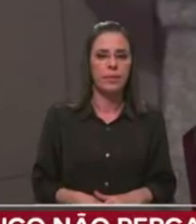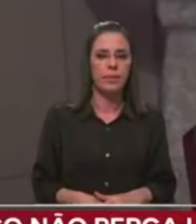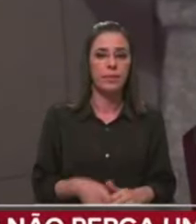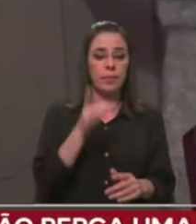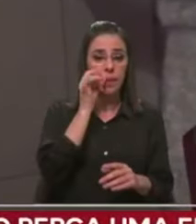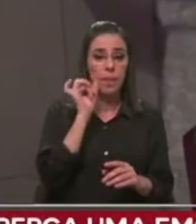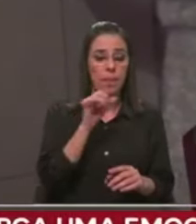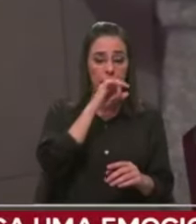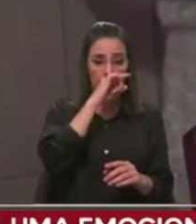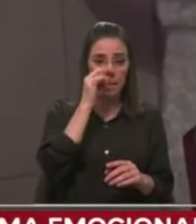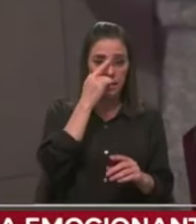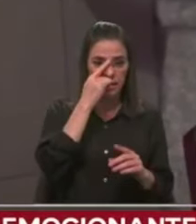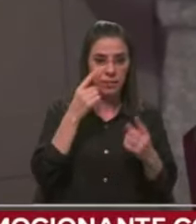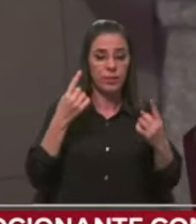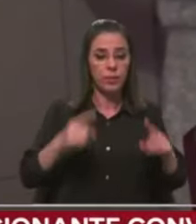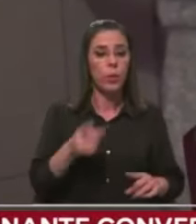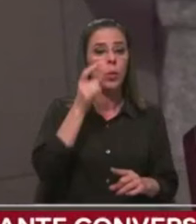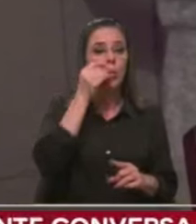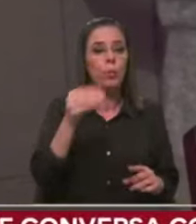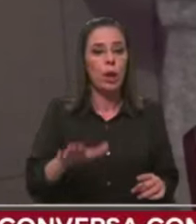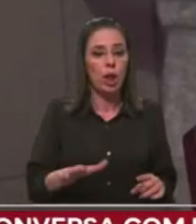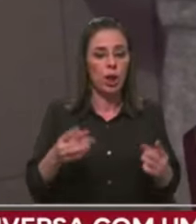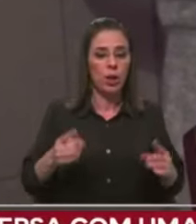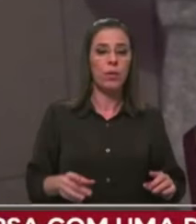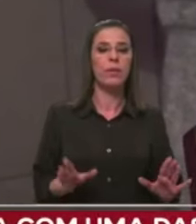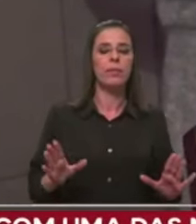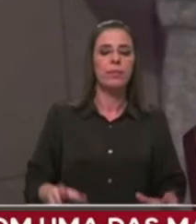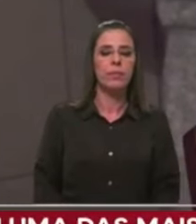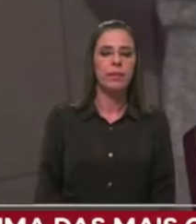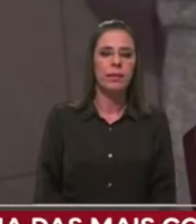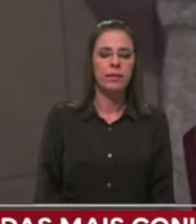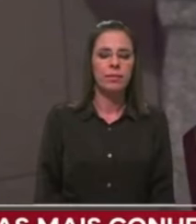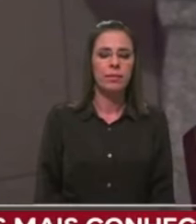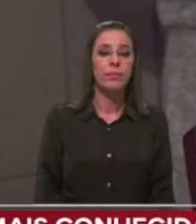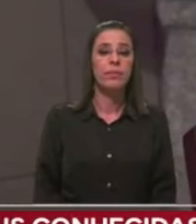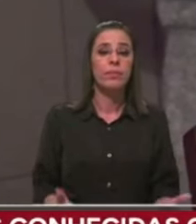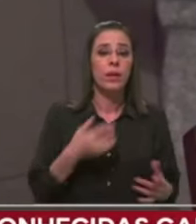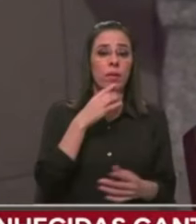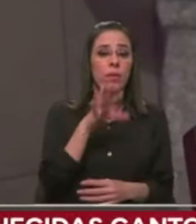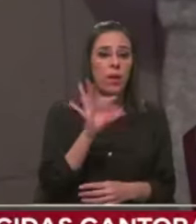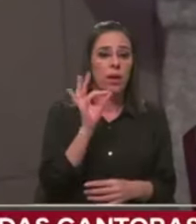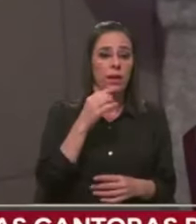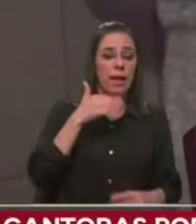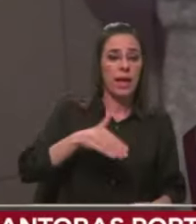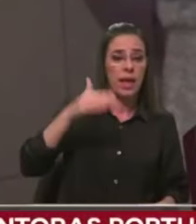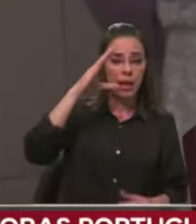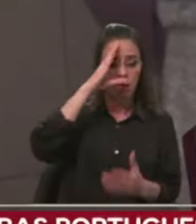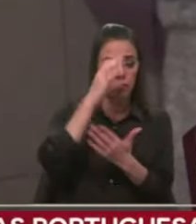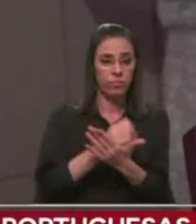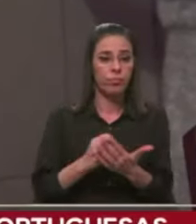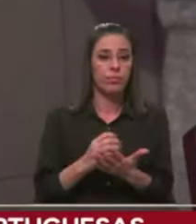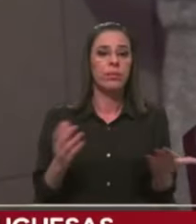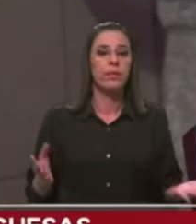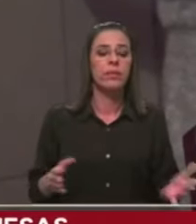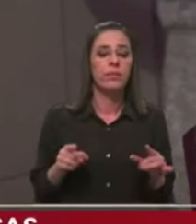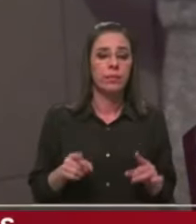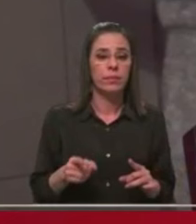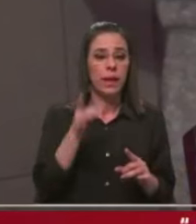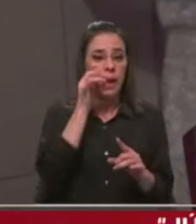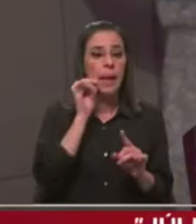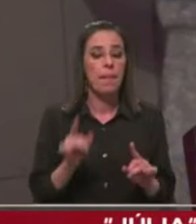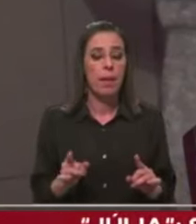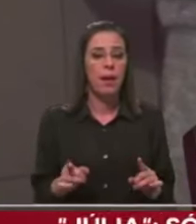ele era pai tinha um menino mas eu não vou adivinhar as idades mas ele era